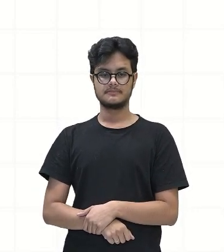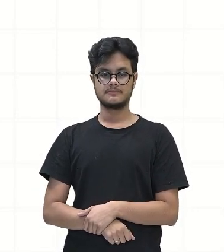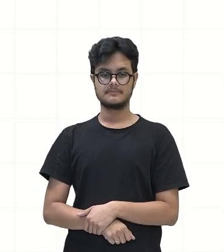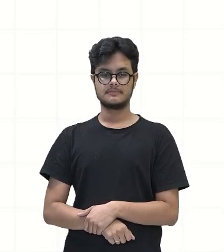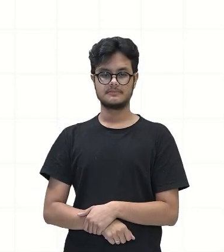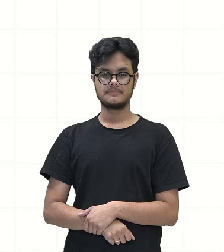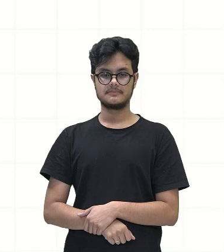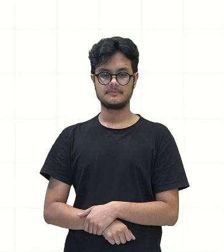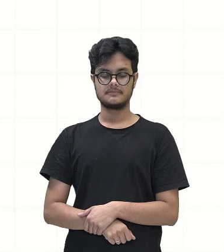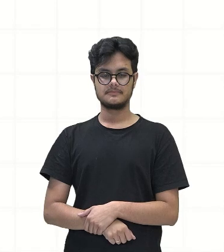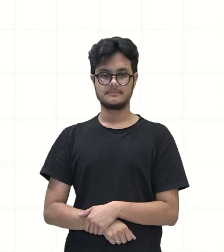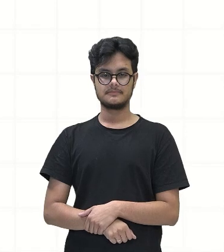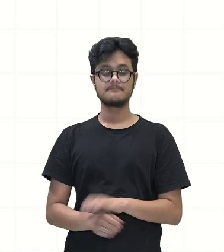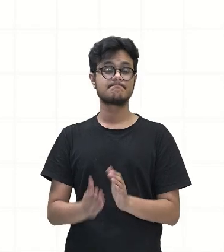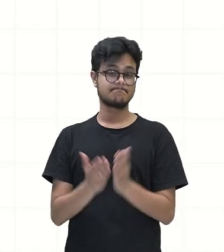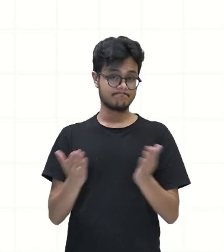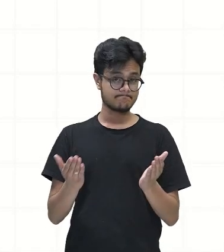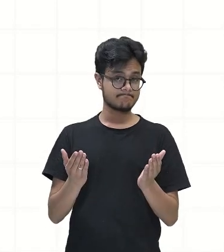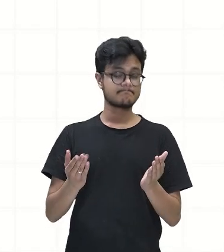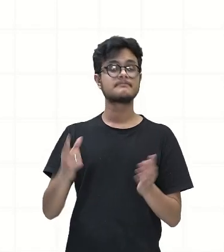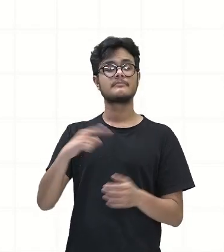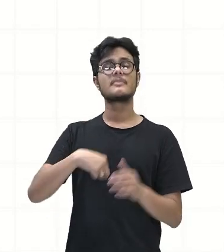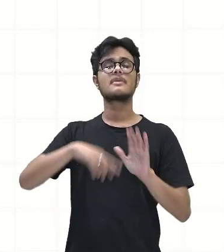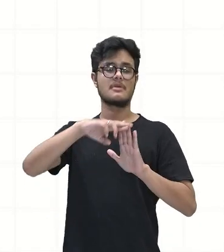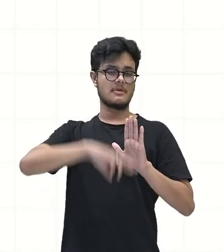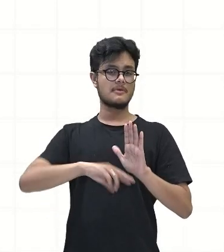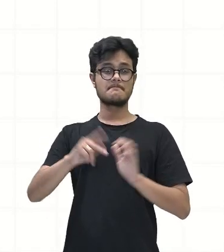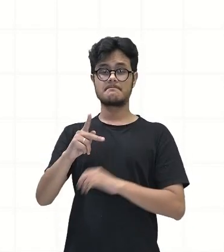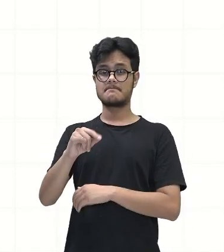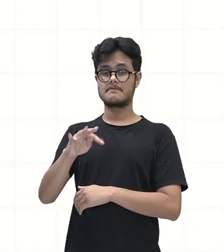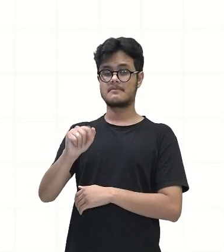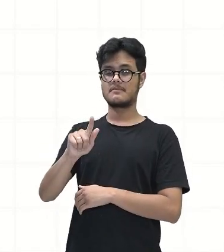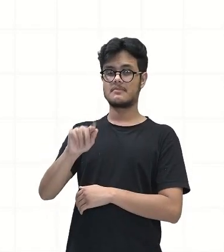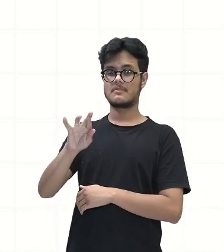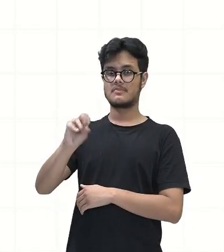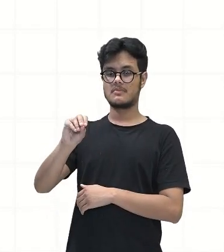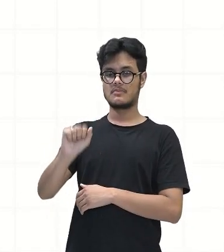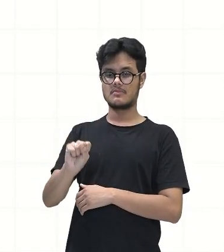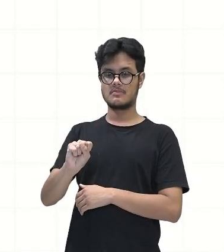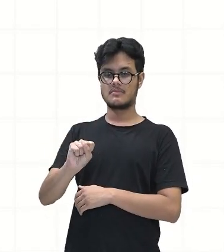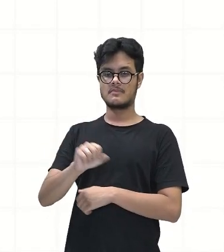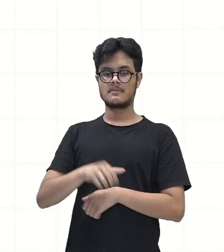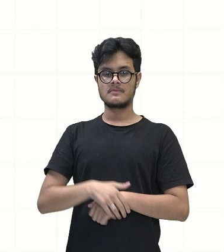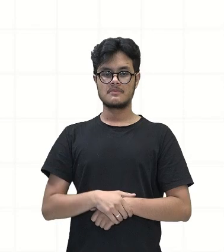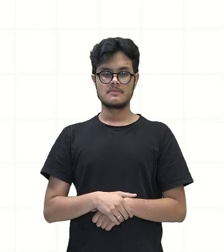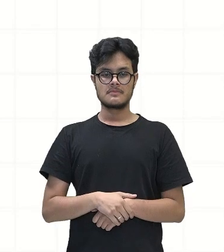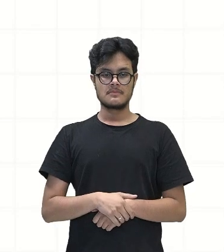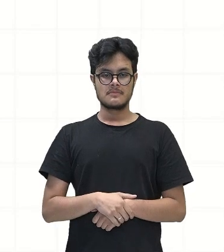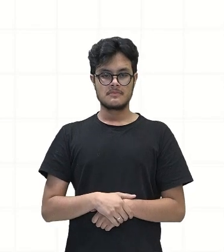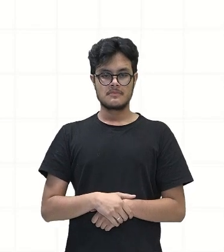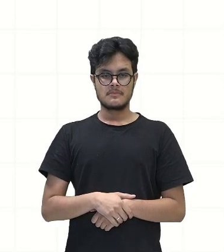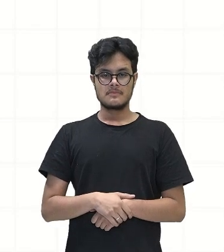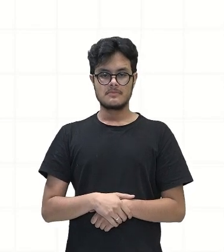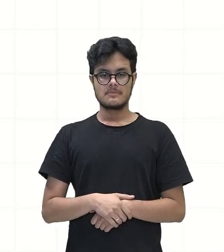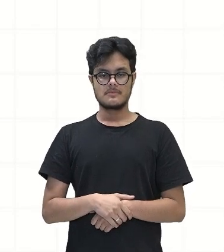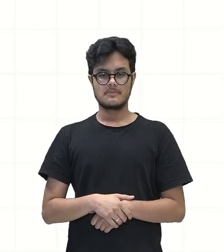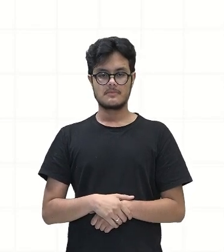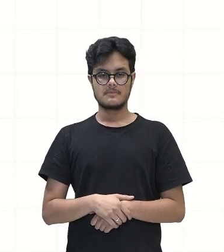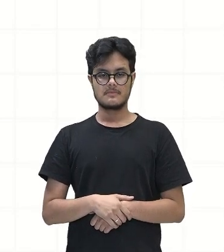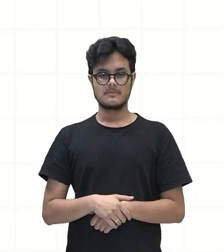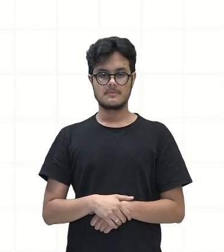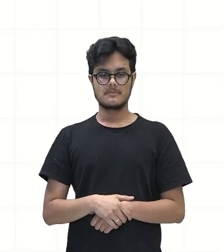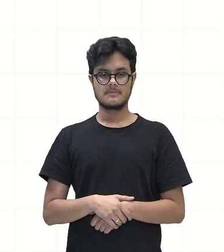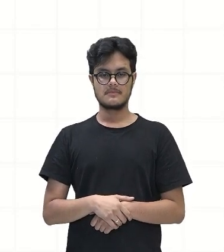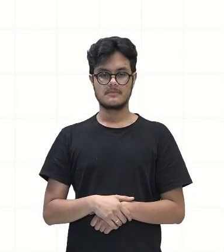que aqui eu coloquei o Teorema de Pitágoras, mas eu estou chamando o cateto de lado, o outro cateto também de lado